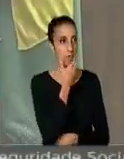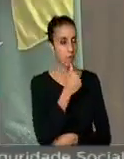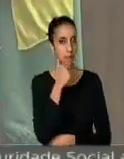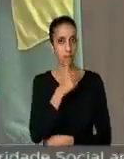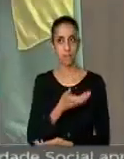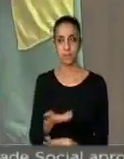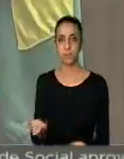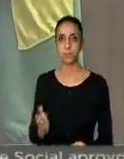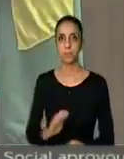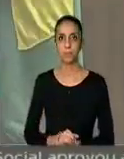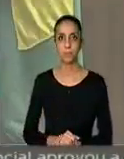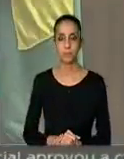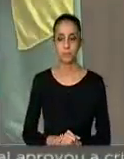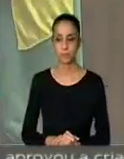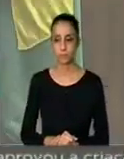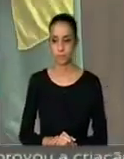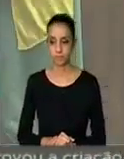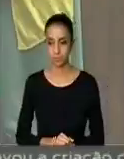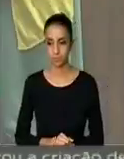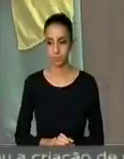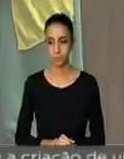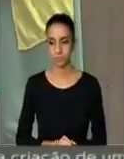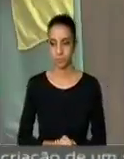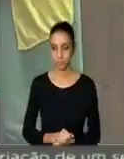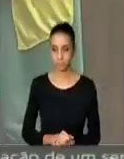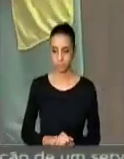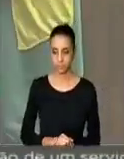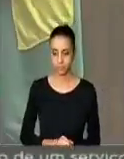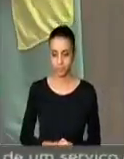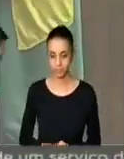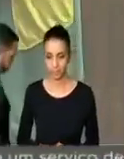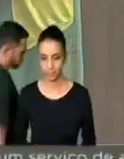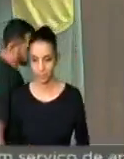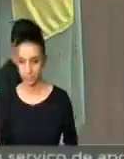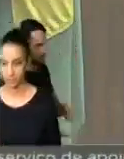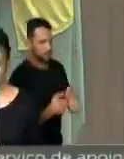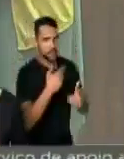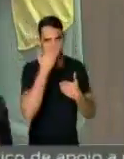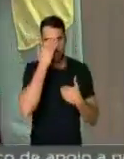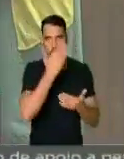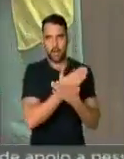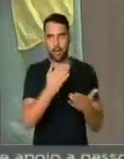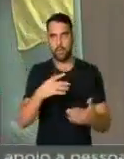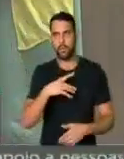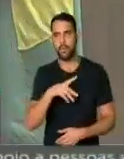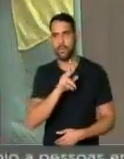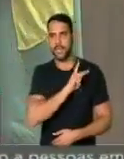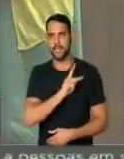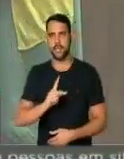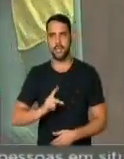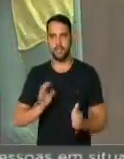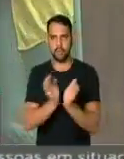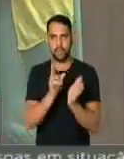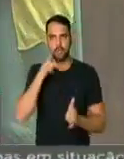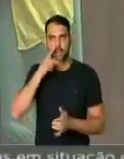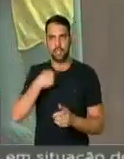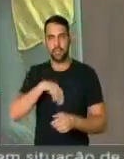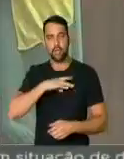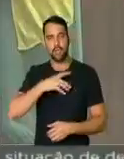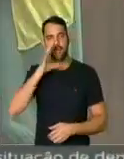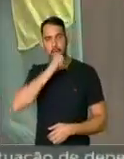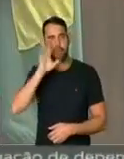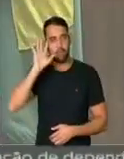deputadas. Quero, em primeiro lugar, aqui felicitar a direção nacional do nosso partido, que no sábado esteve reunida e tomou a